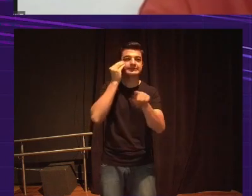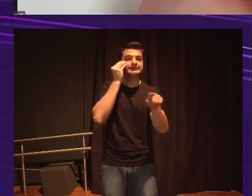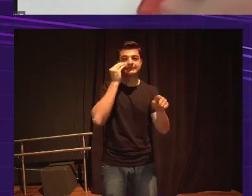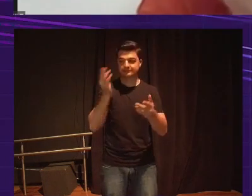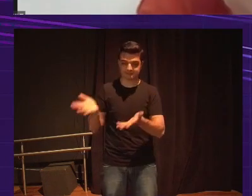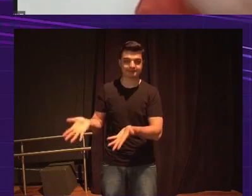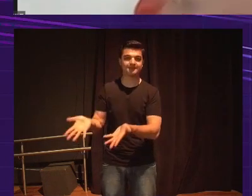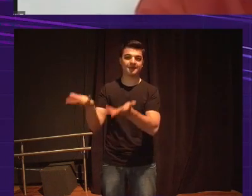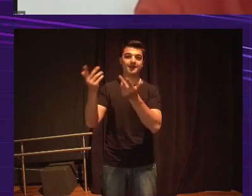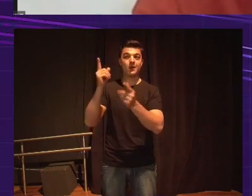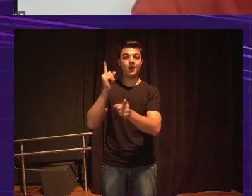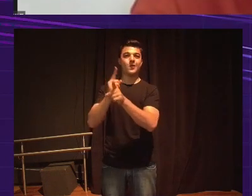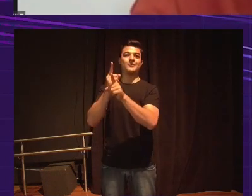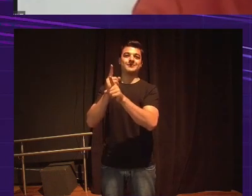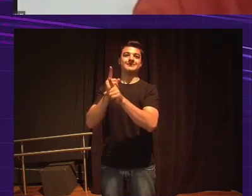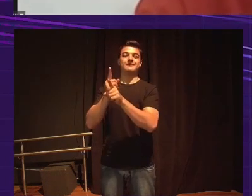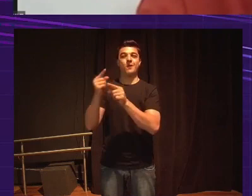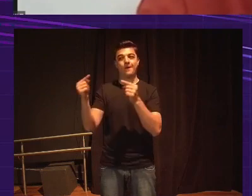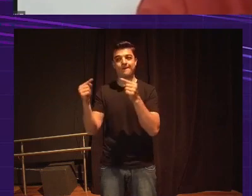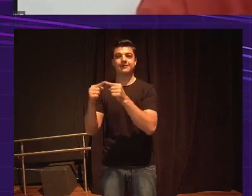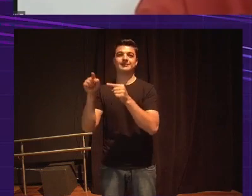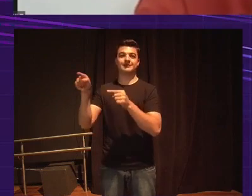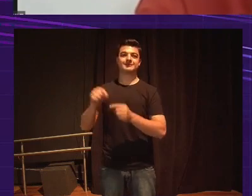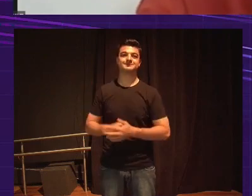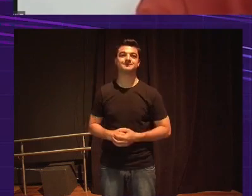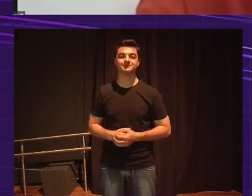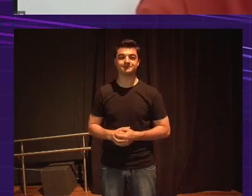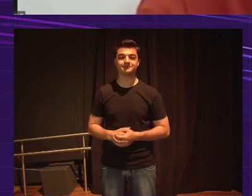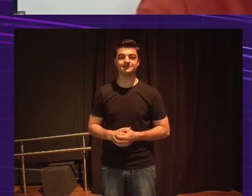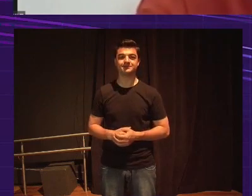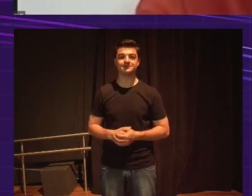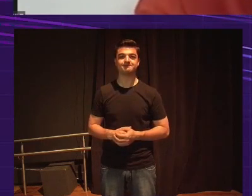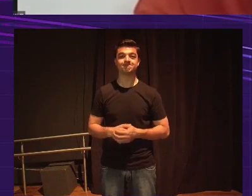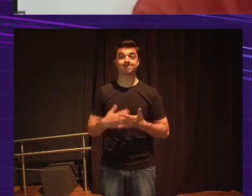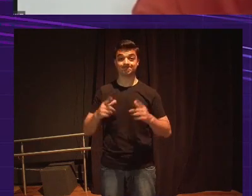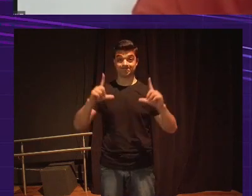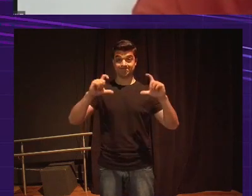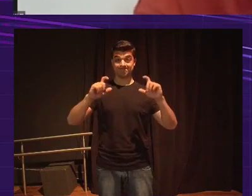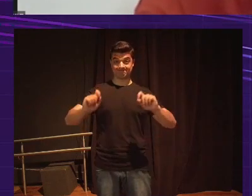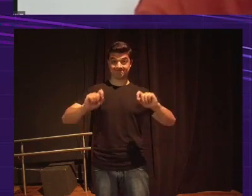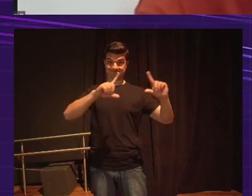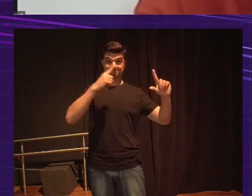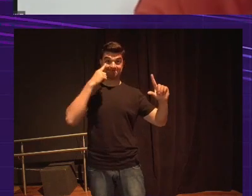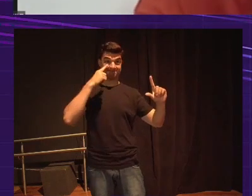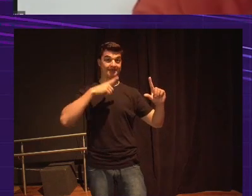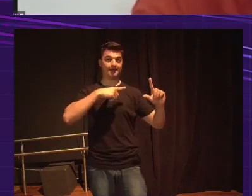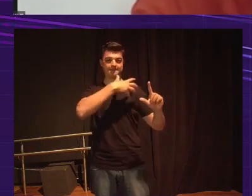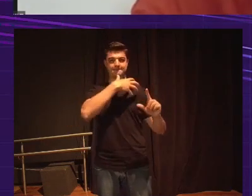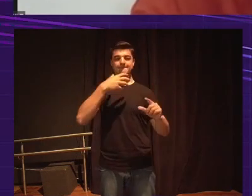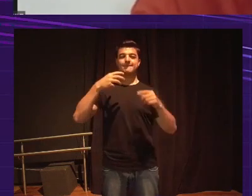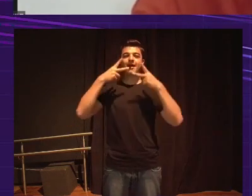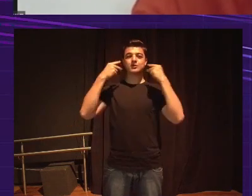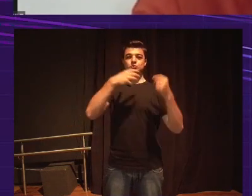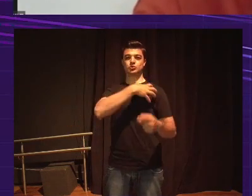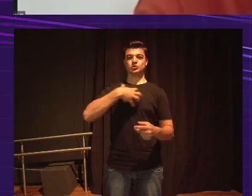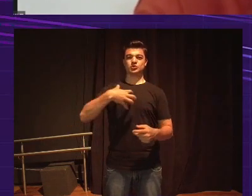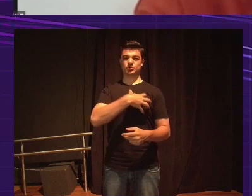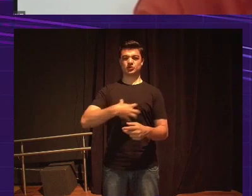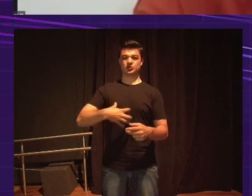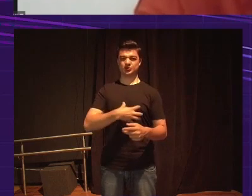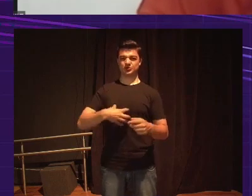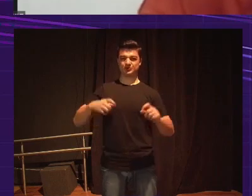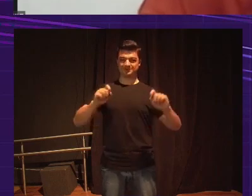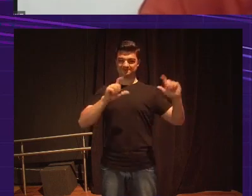né? Então, aqui, essa foto, né, com o tigre, foi